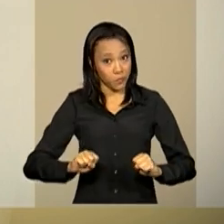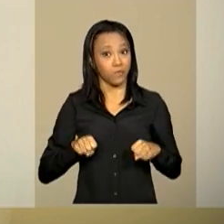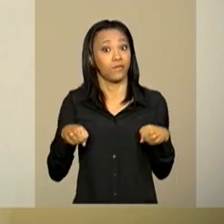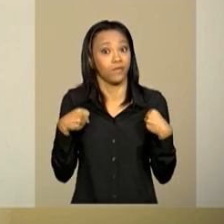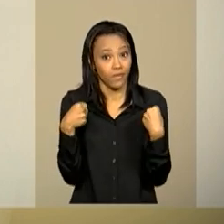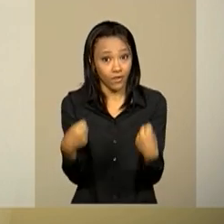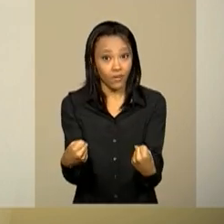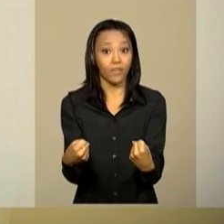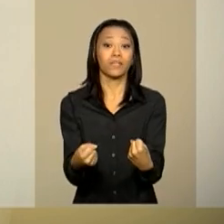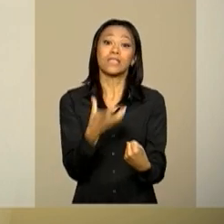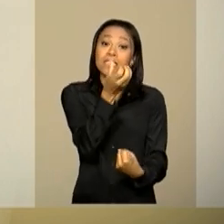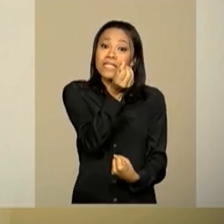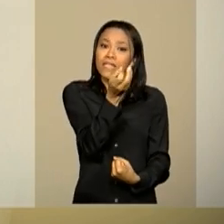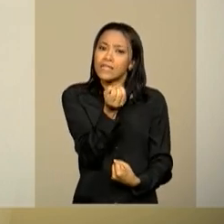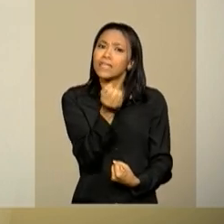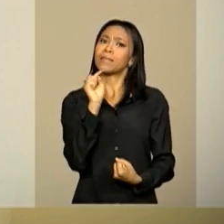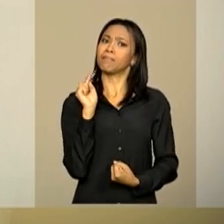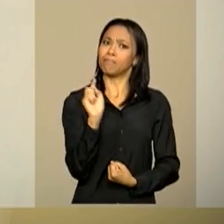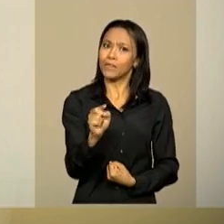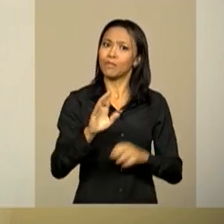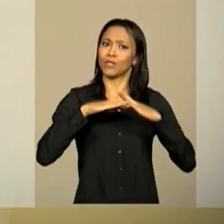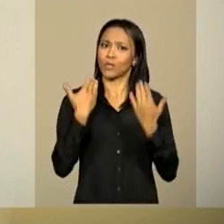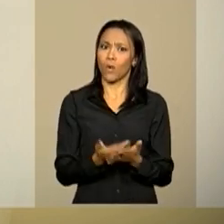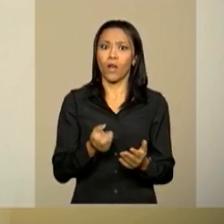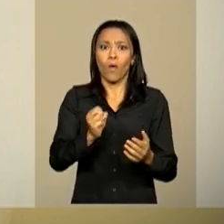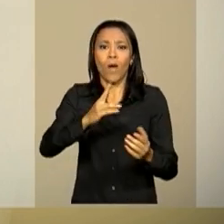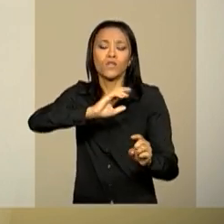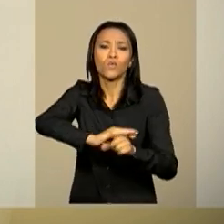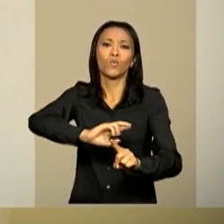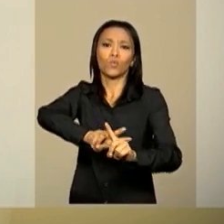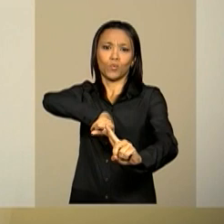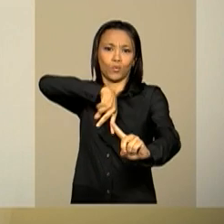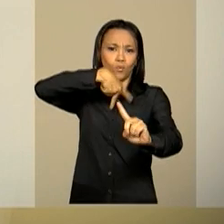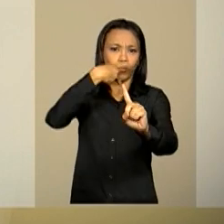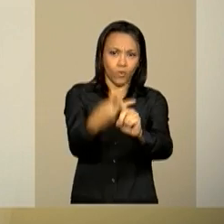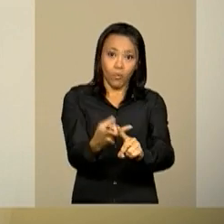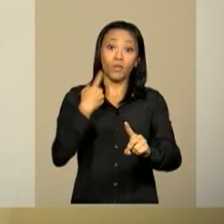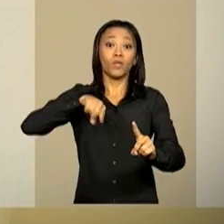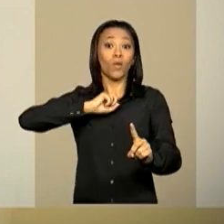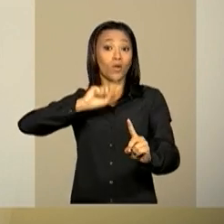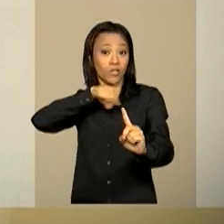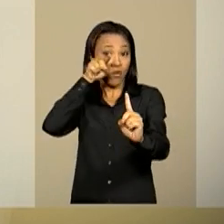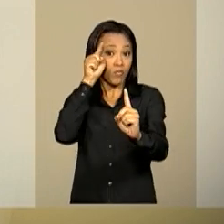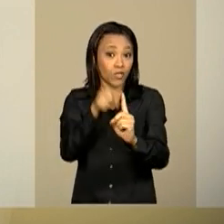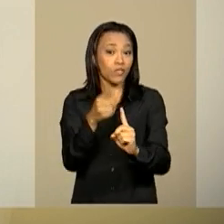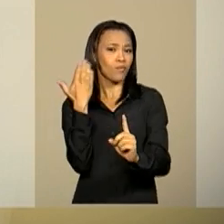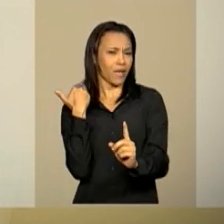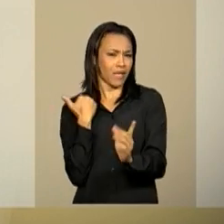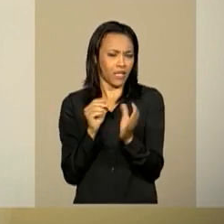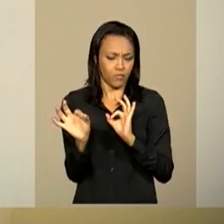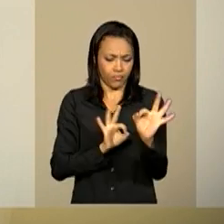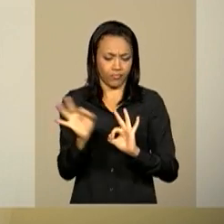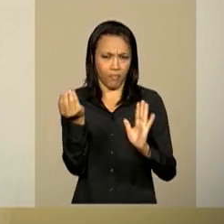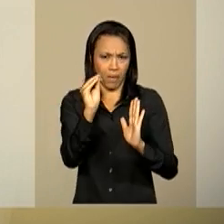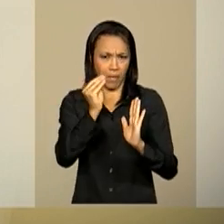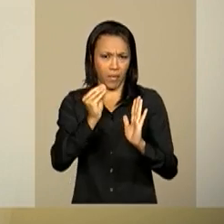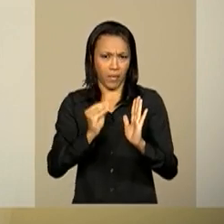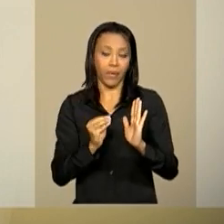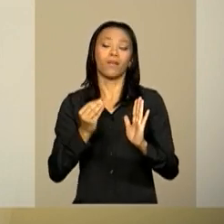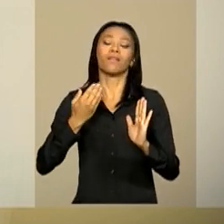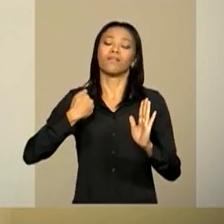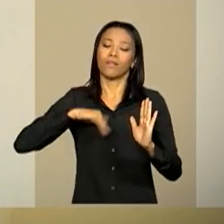Luciano 60.000 escolas é quase o do da Meta que nós definimos no começo do nosso governo nós